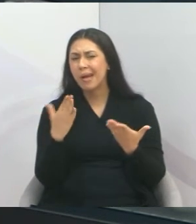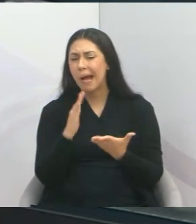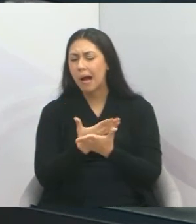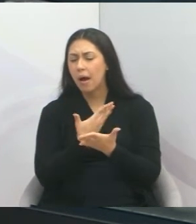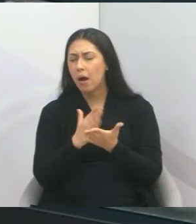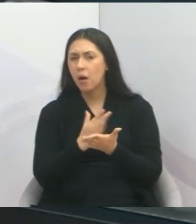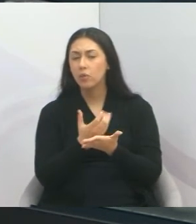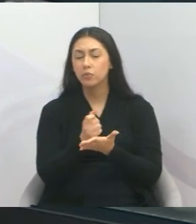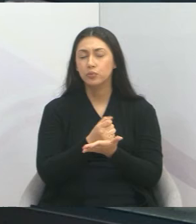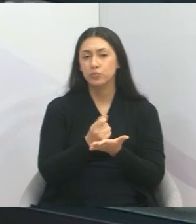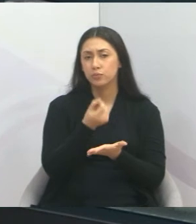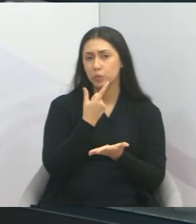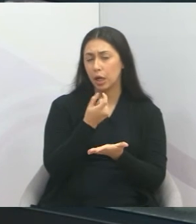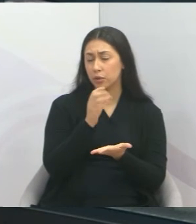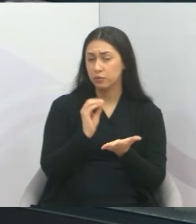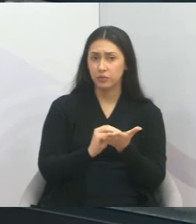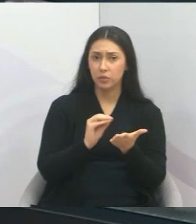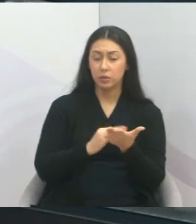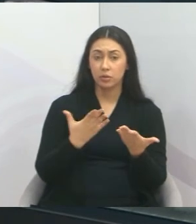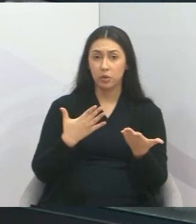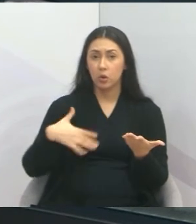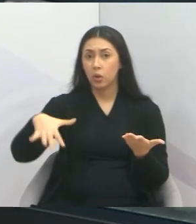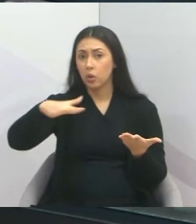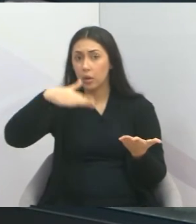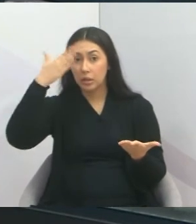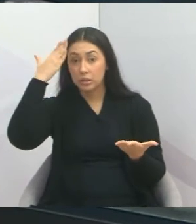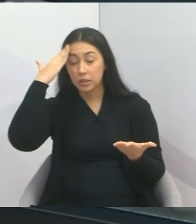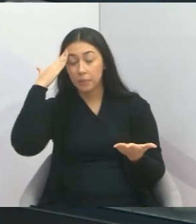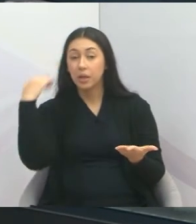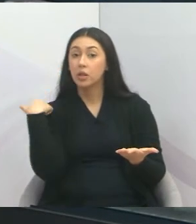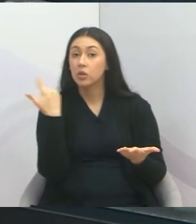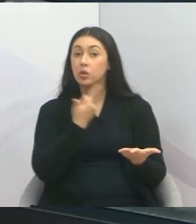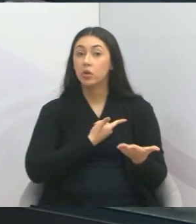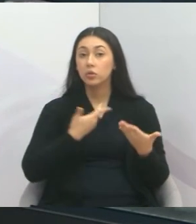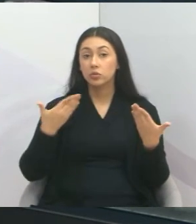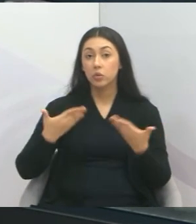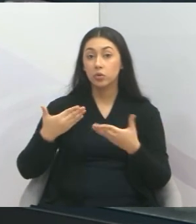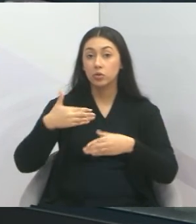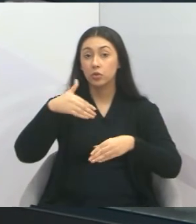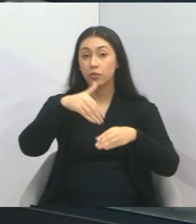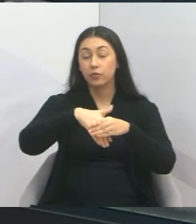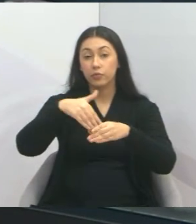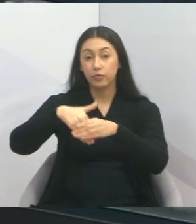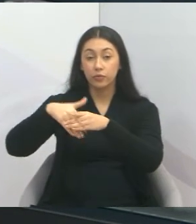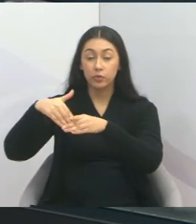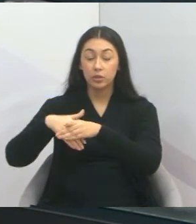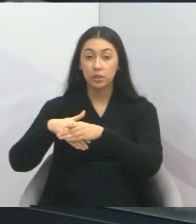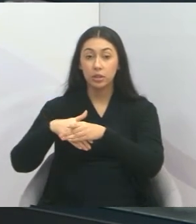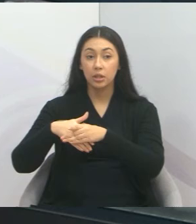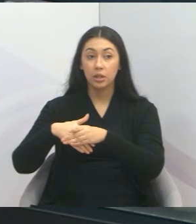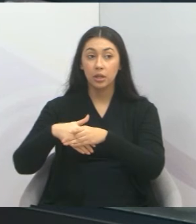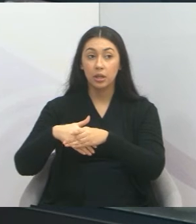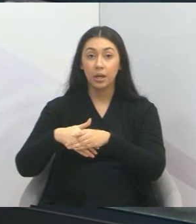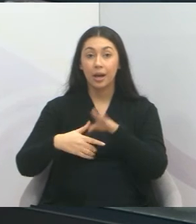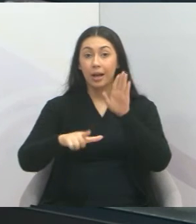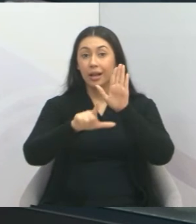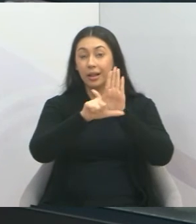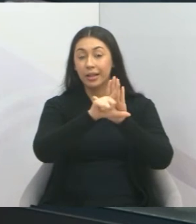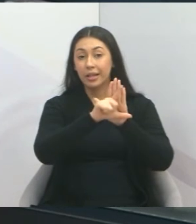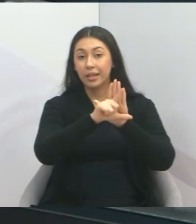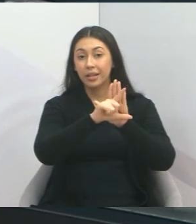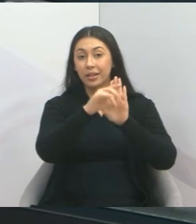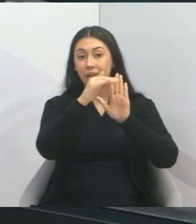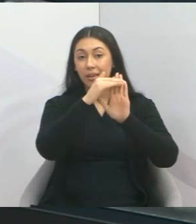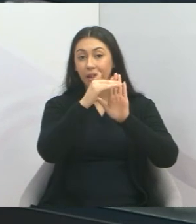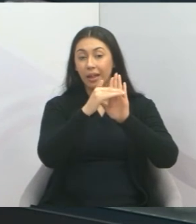estão faltando todo mundo sabe inclusive nós vamos votar no dia de hoje em primeiro turno a lei de